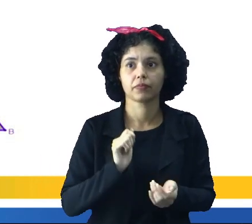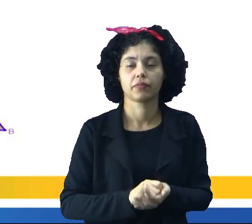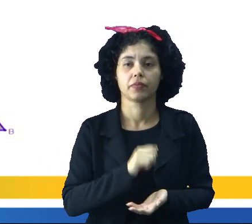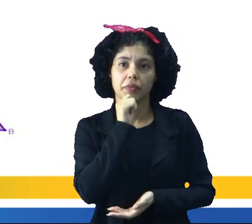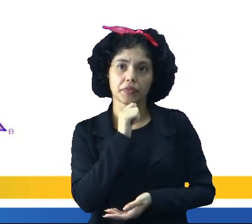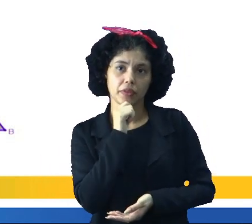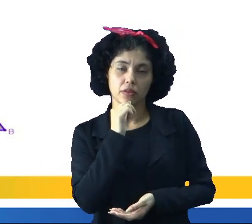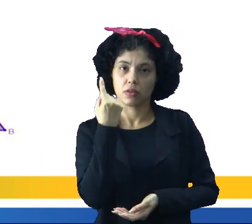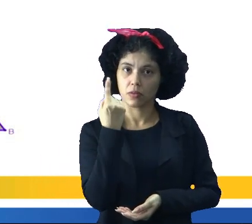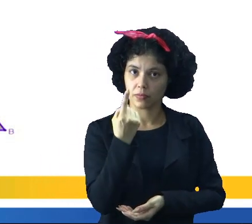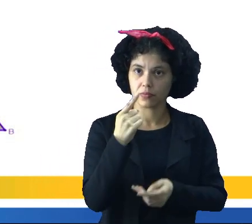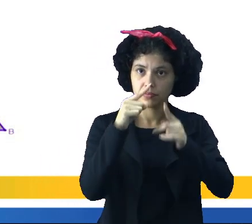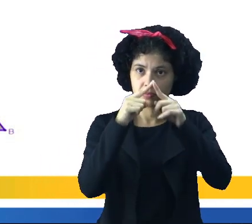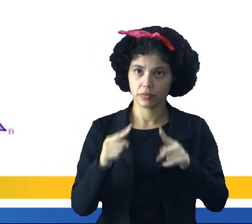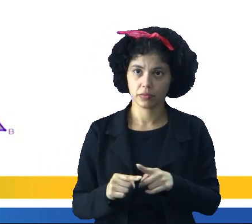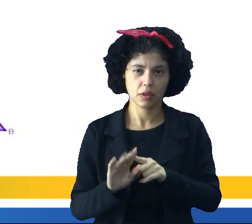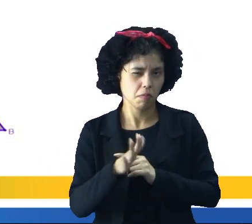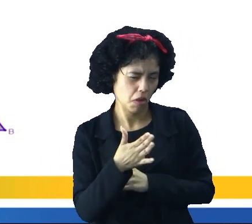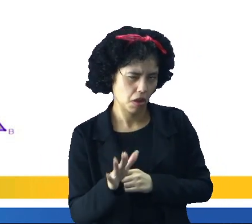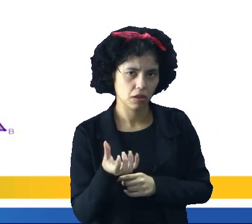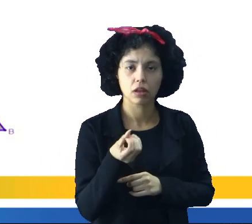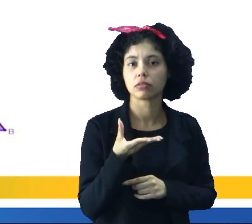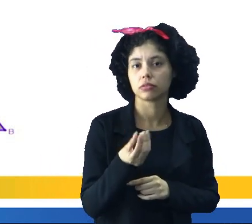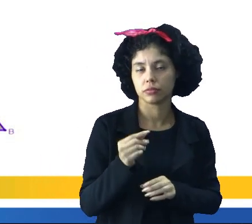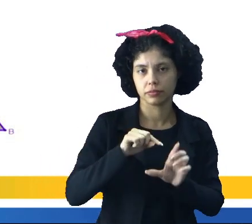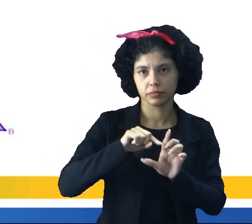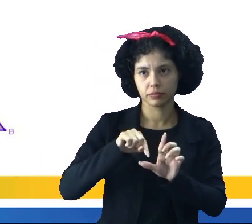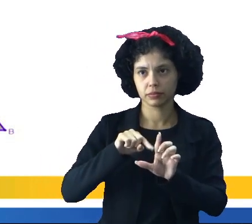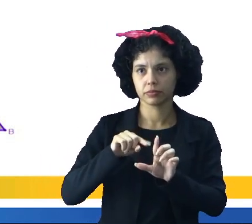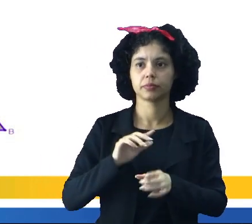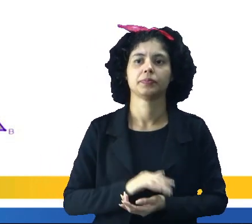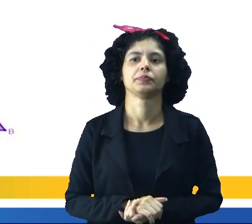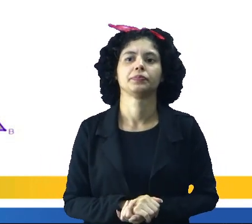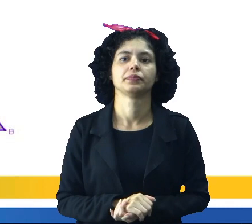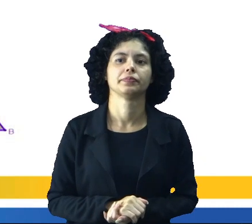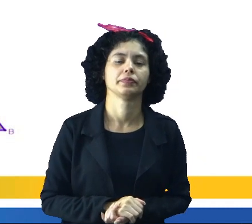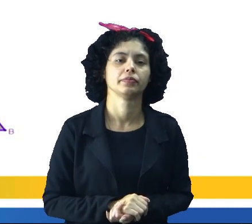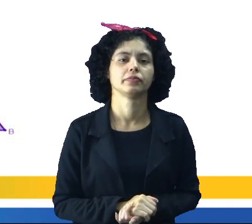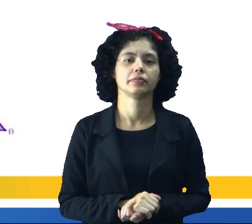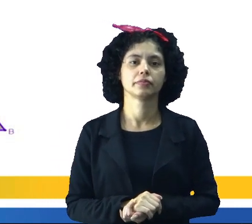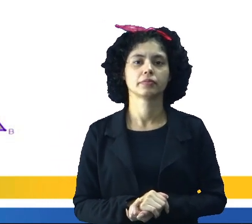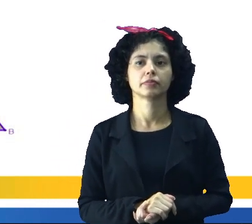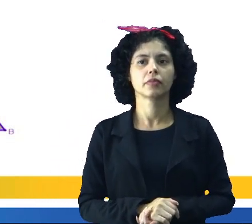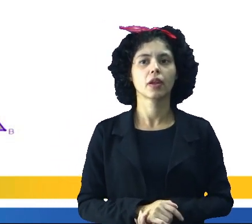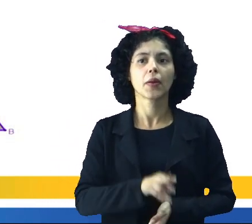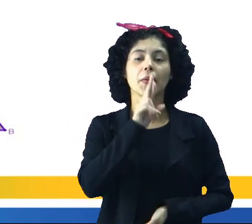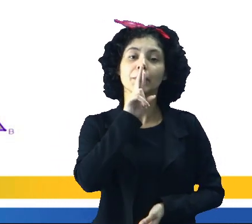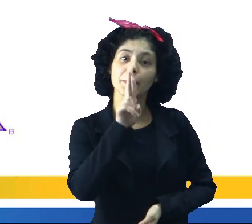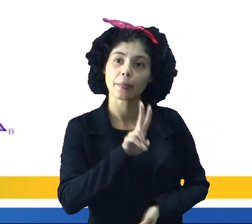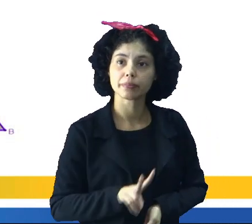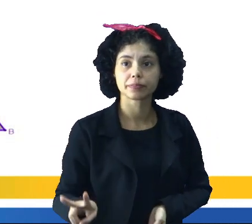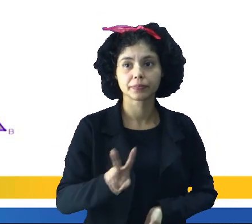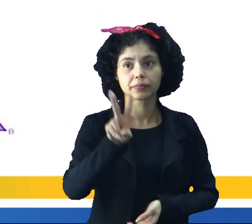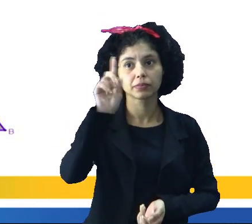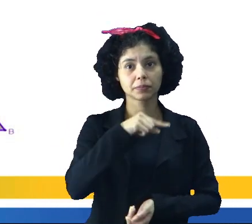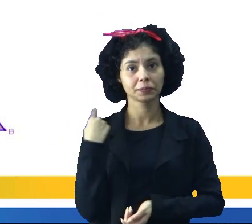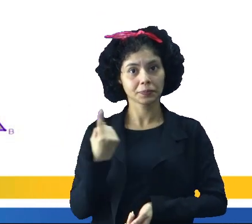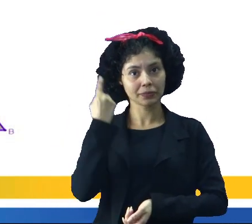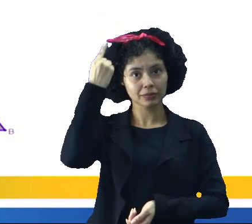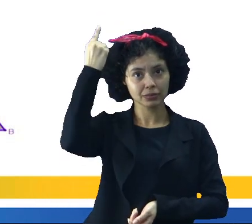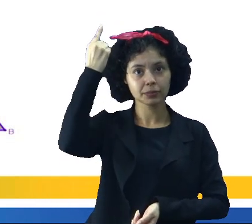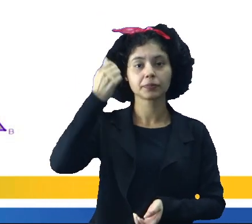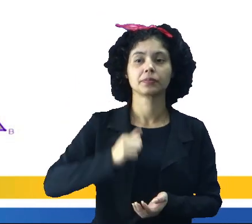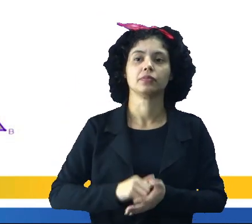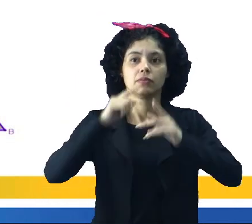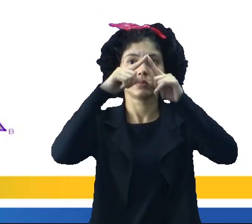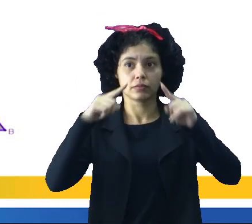interno tem um triângulo equilátero, que mede 60 graus. Para calcular o valor da altura de